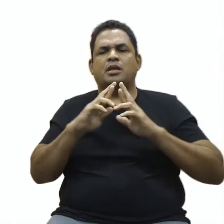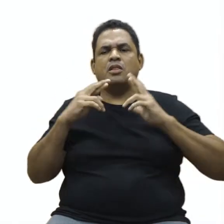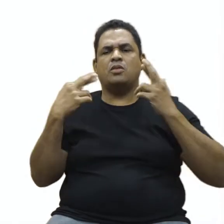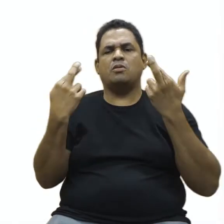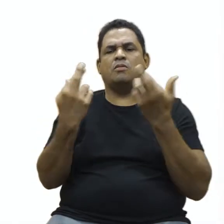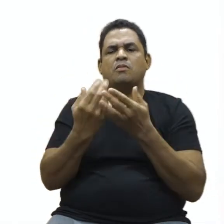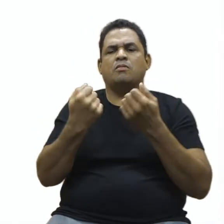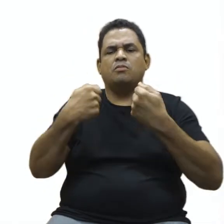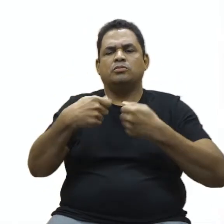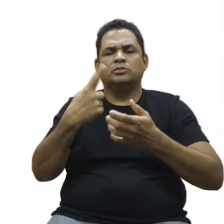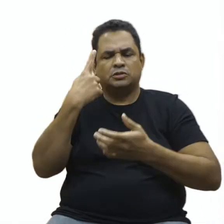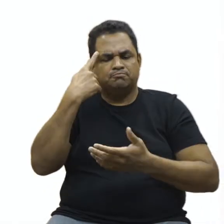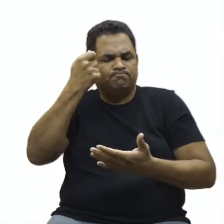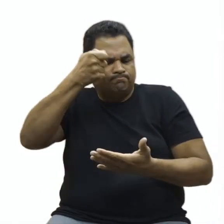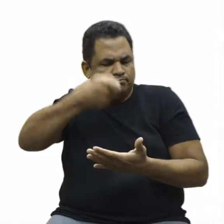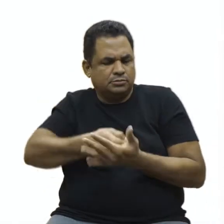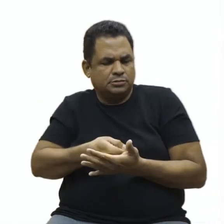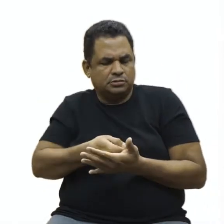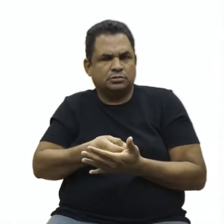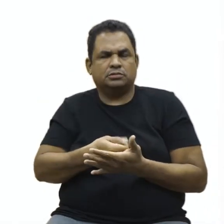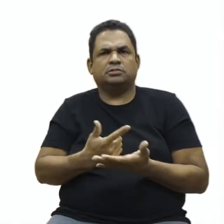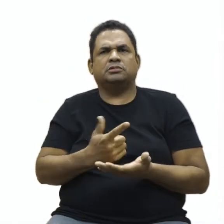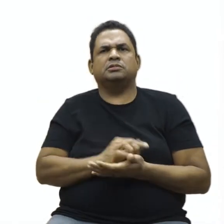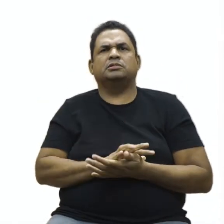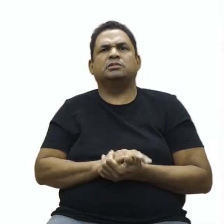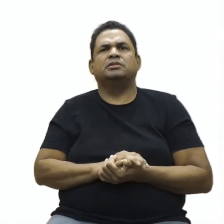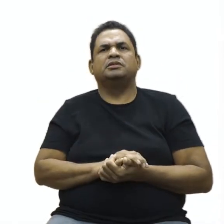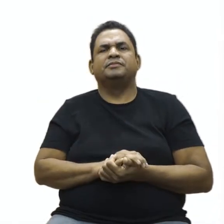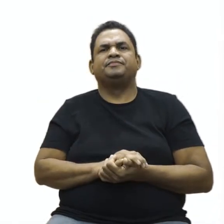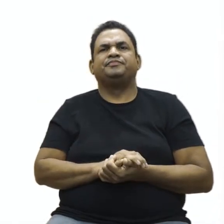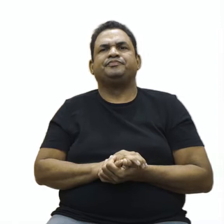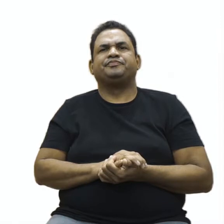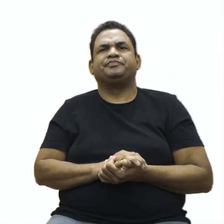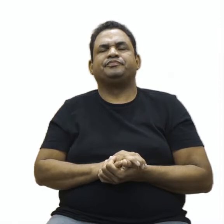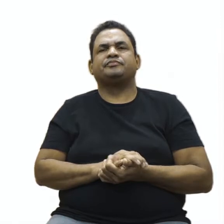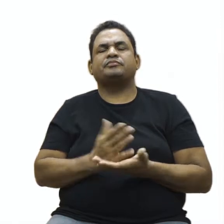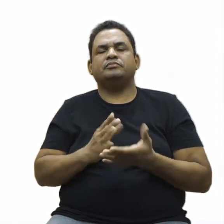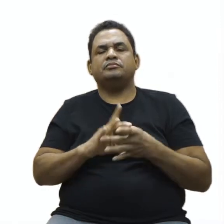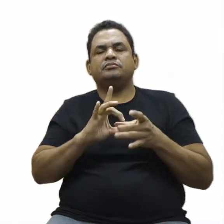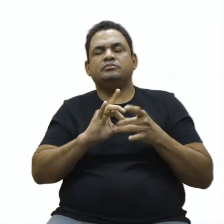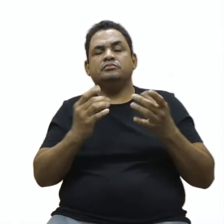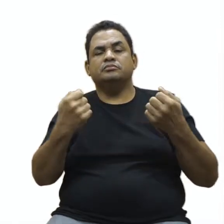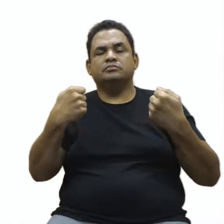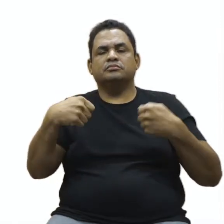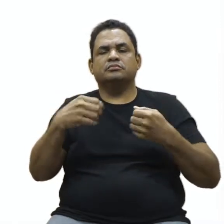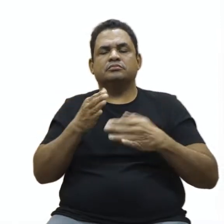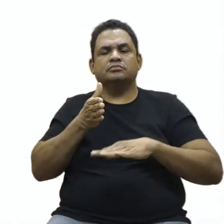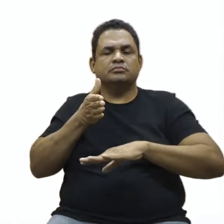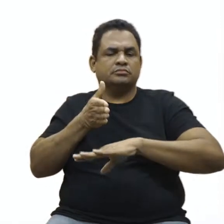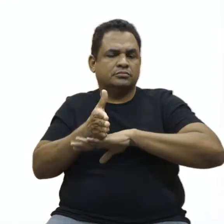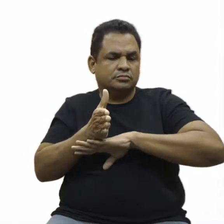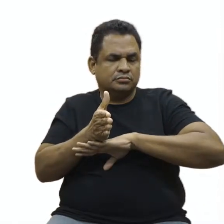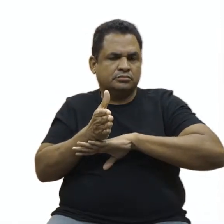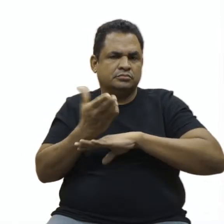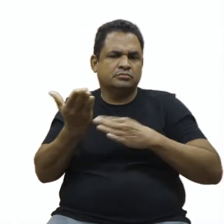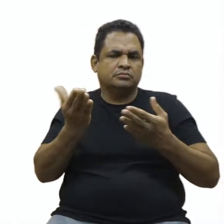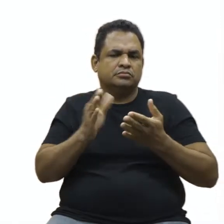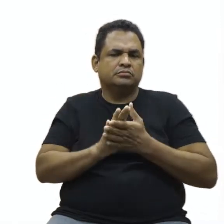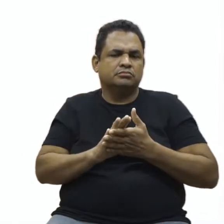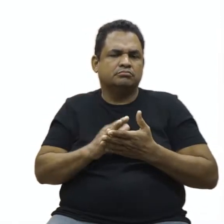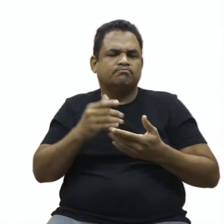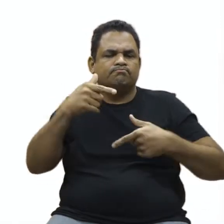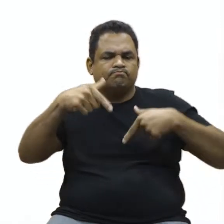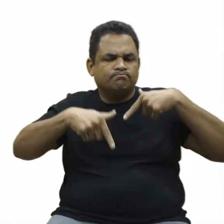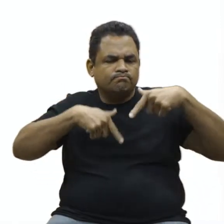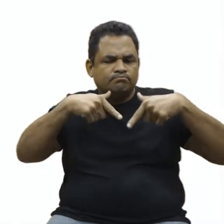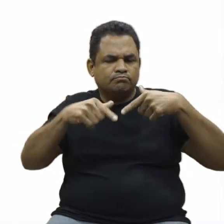pudessem decidir, tá? Então, essa democracia é em que as pessoas pudessem diretamente atuar e